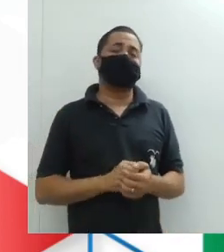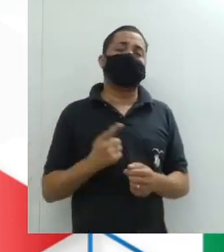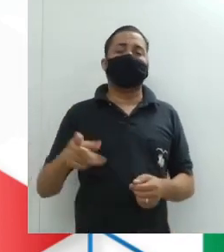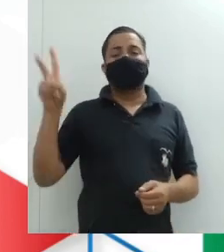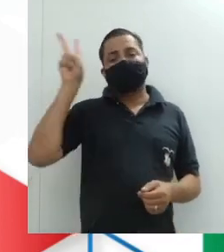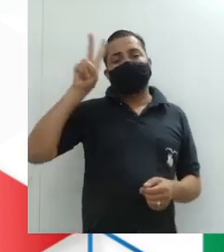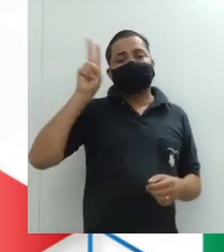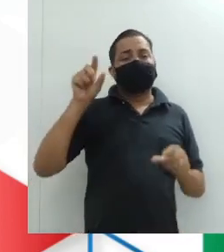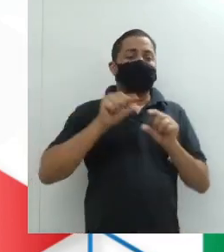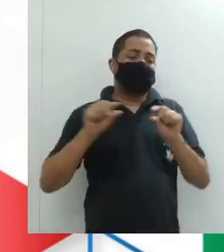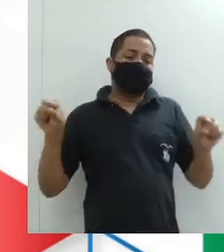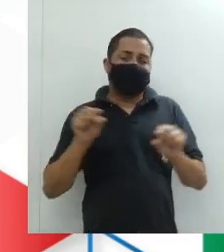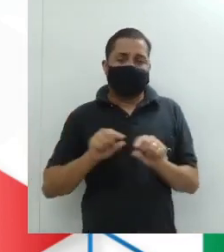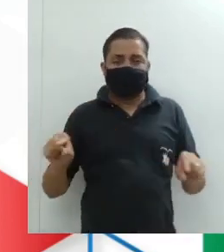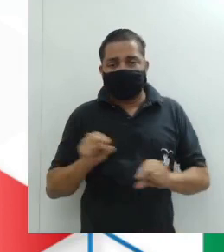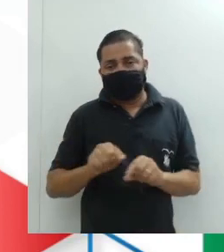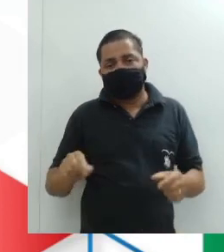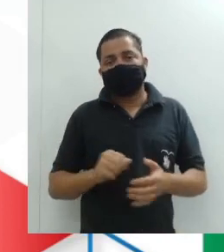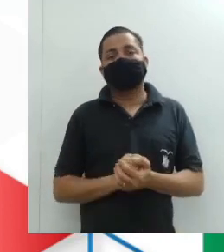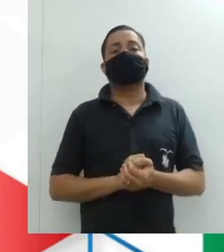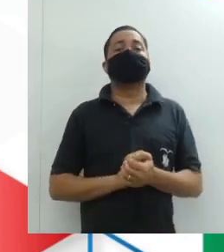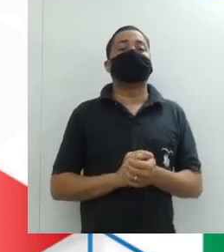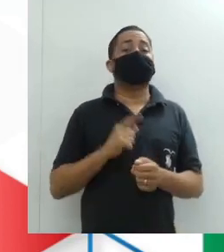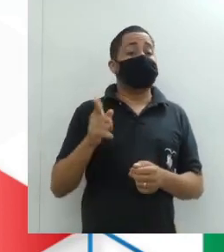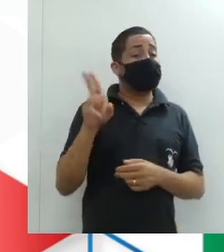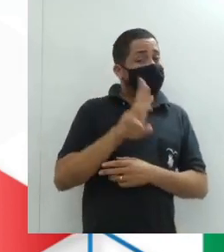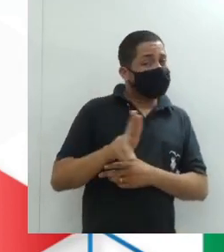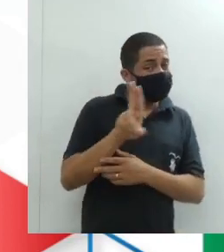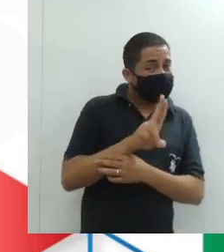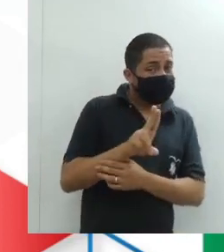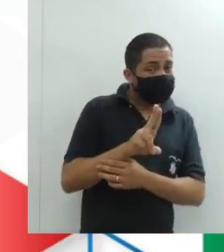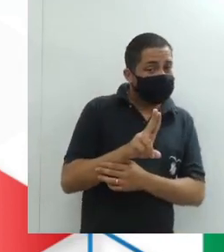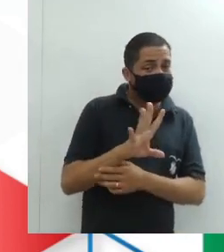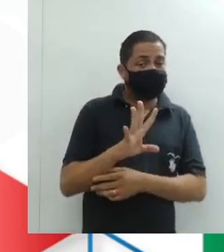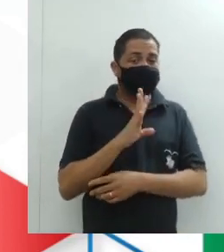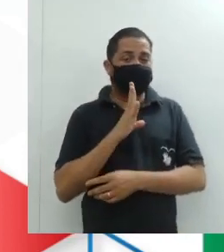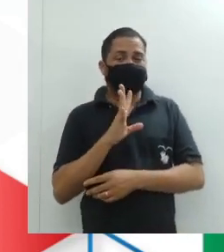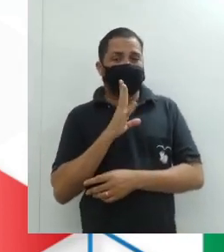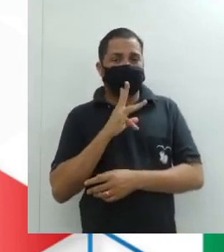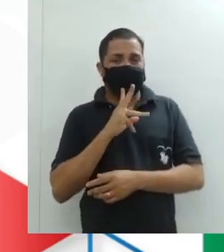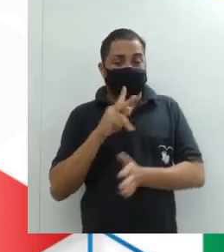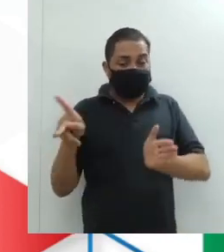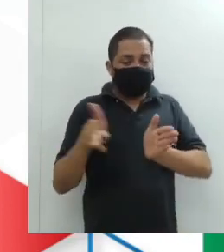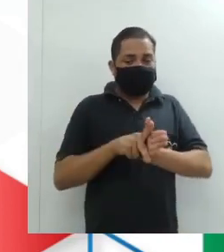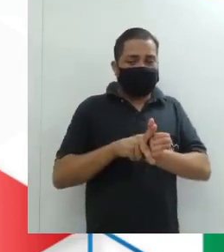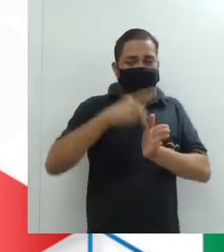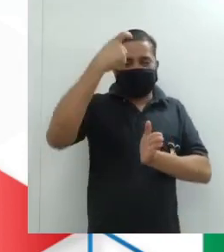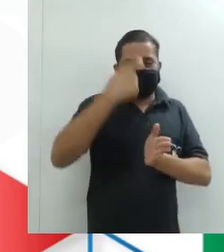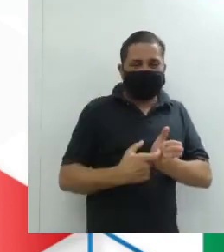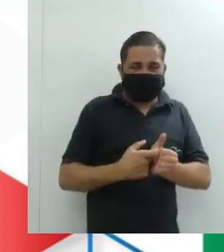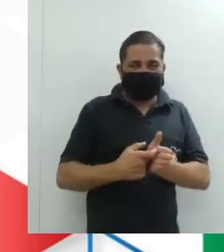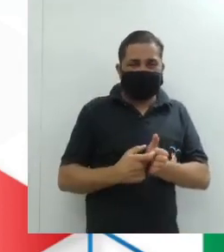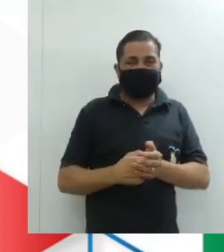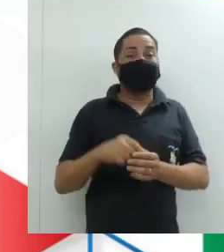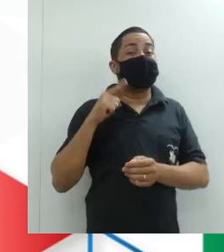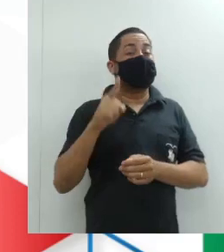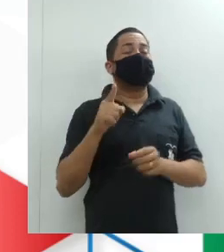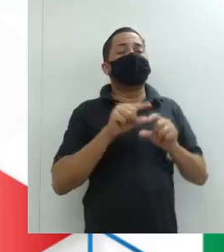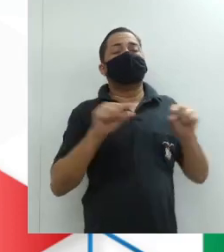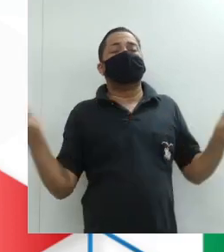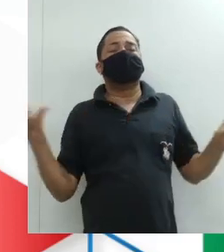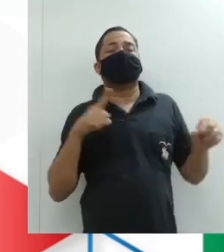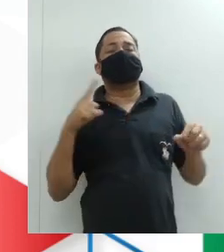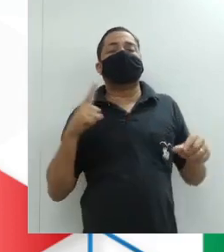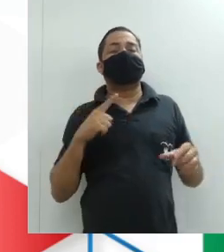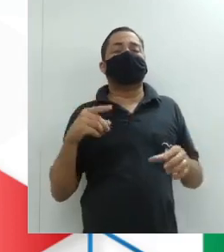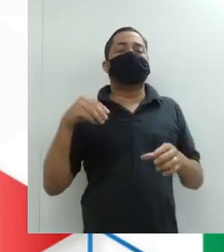lembram da frase que ele muito usava? Conhece-te a ti mesmo. Essa frase que estava onde? No